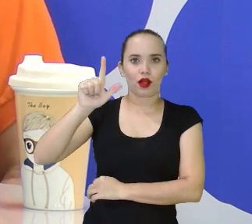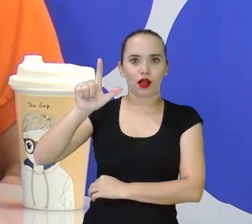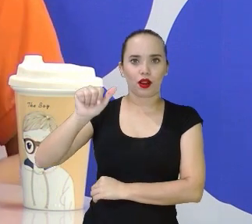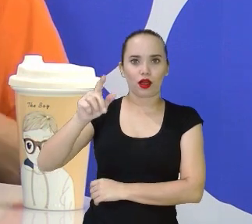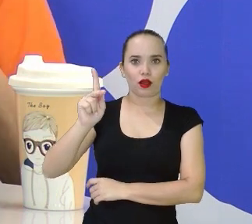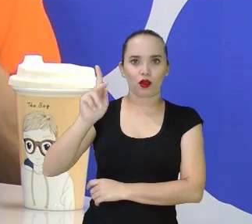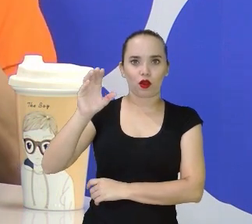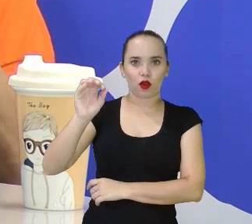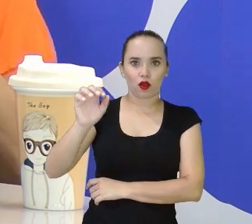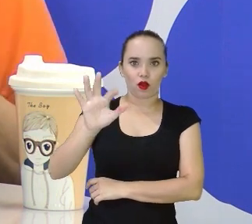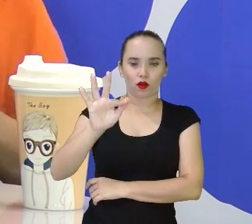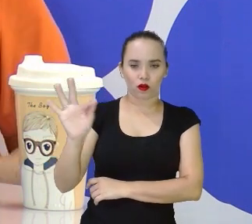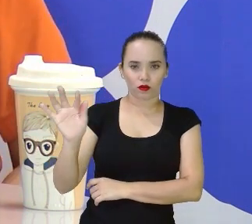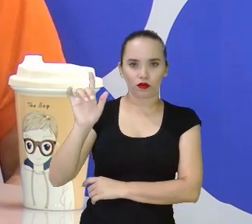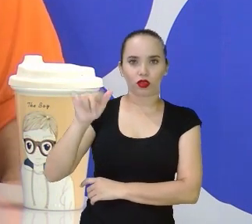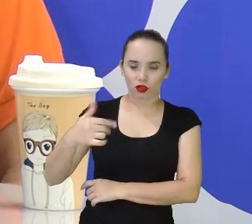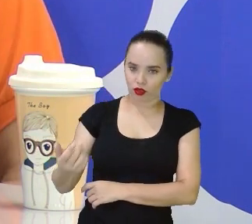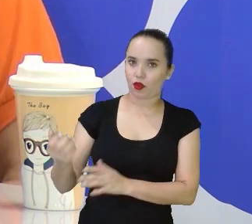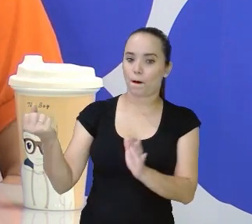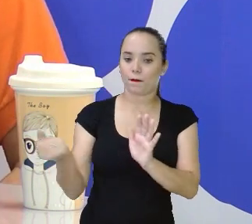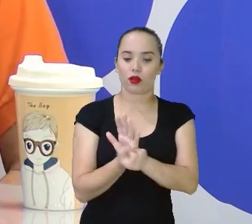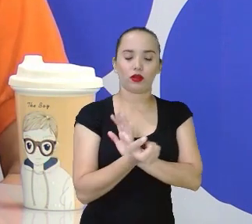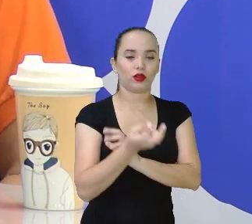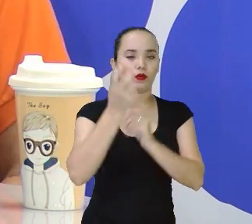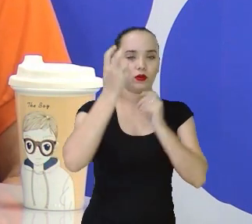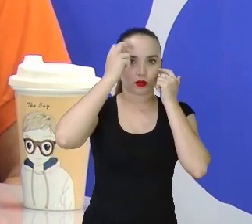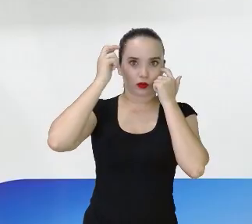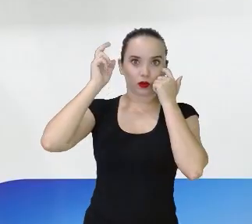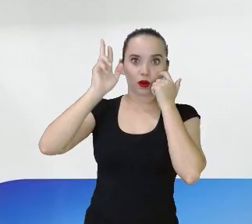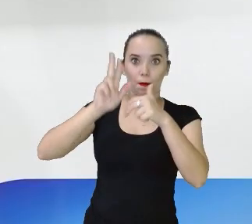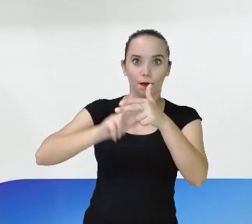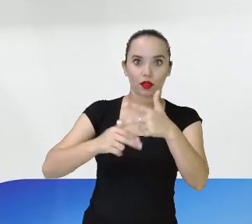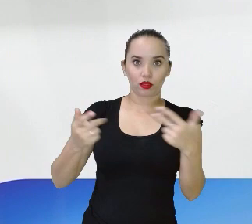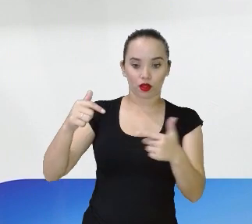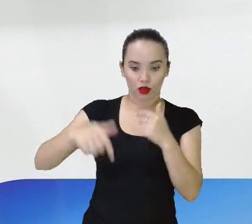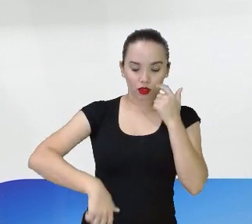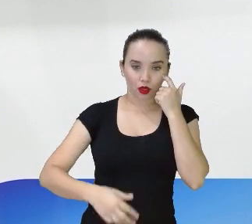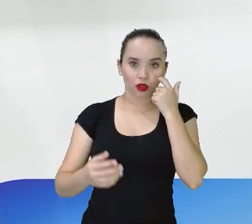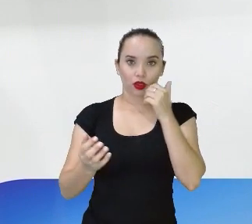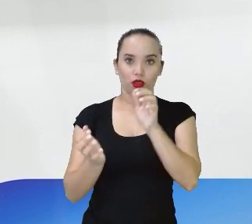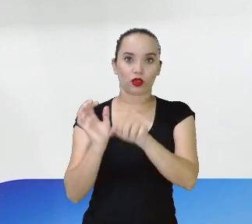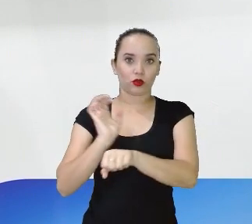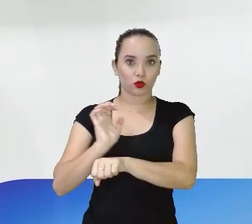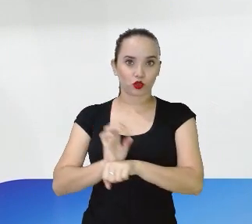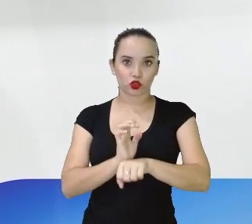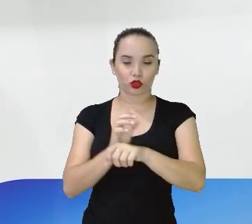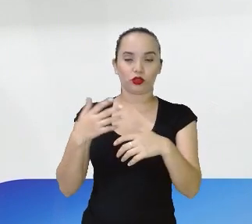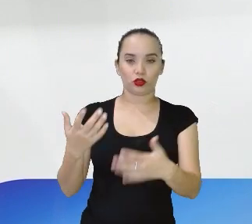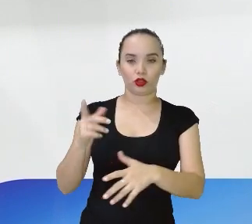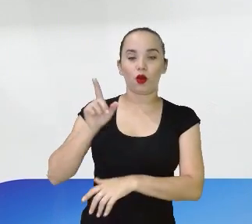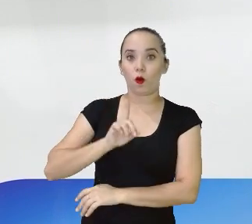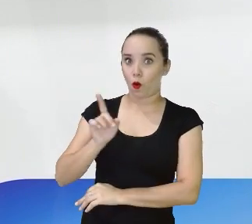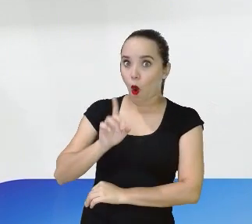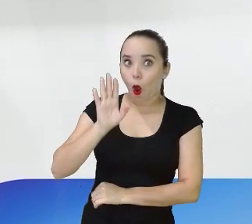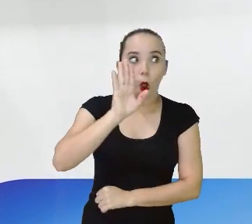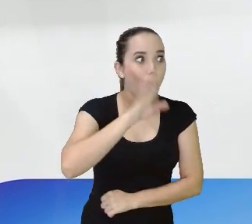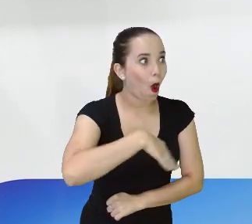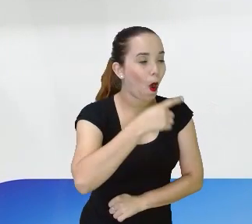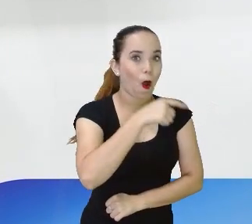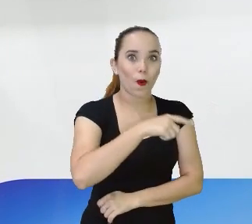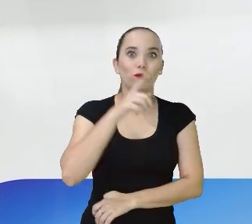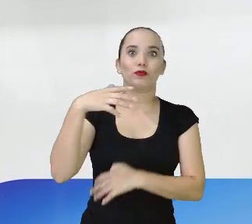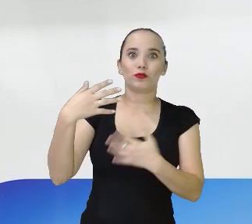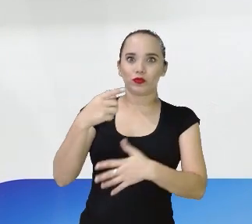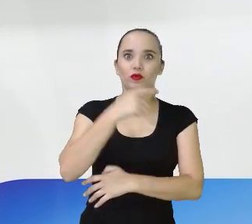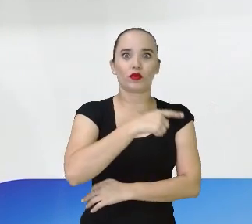nosso estado. Então, ó, que legal, Jaziel. Olha só, então Jaziel já pode nos contar o